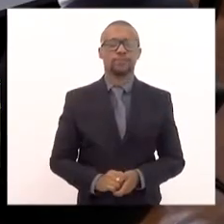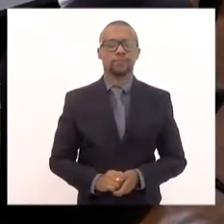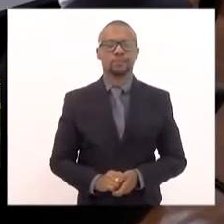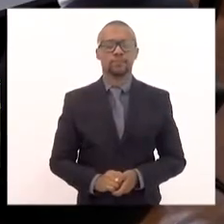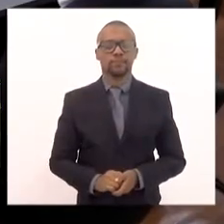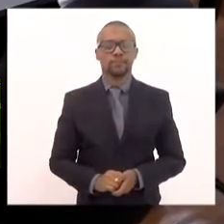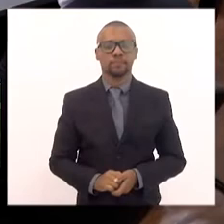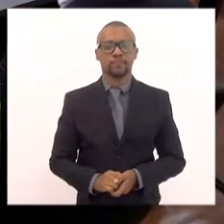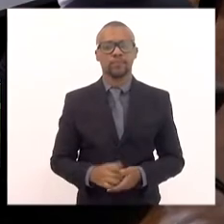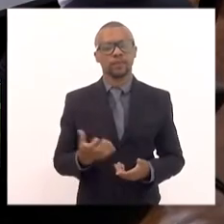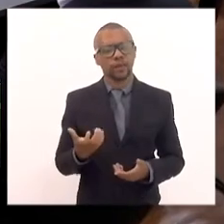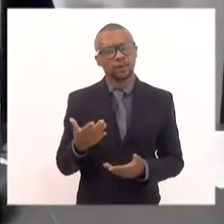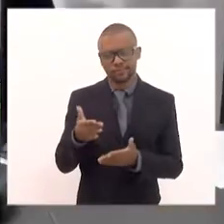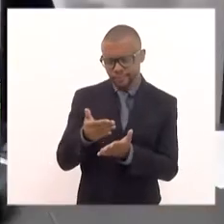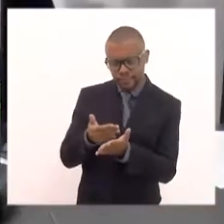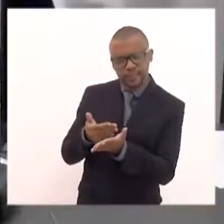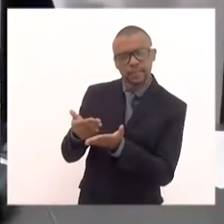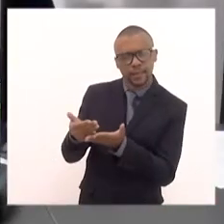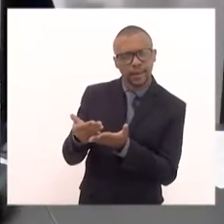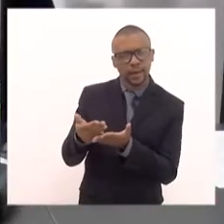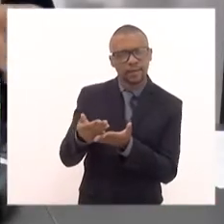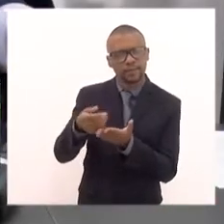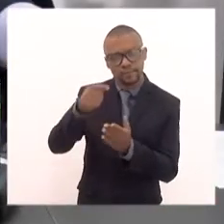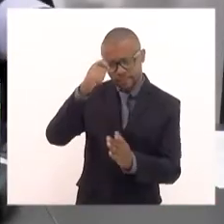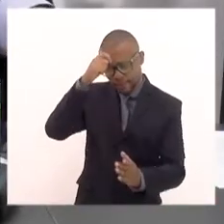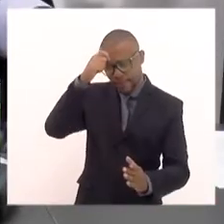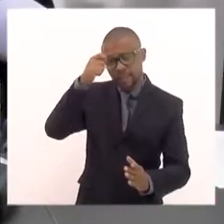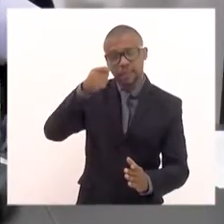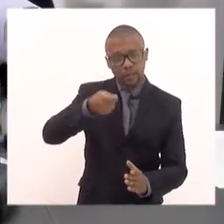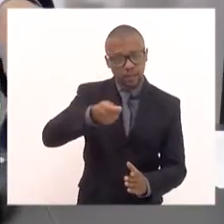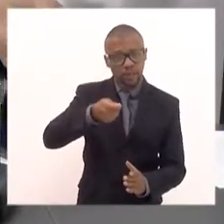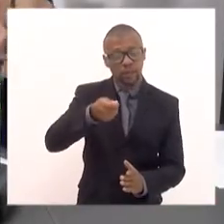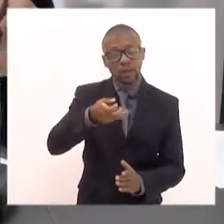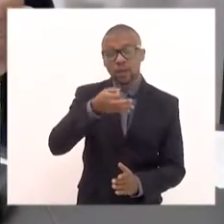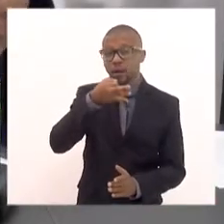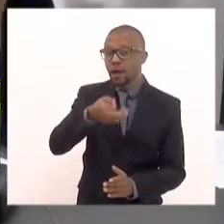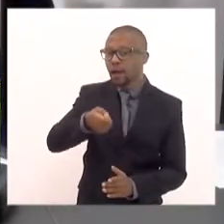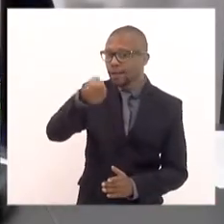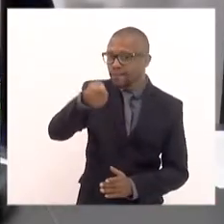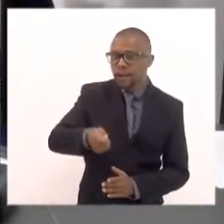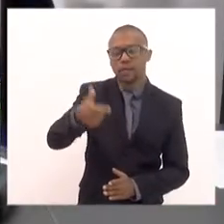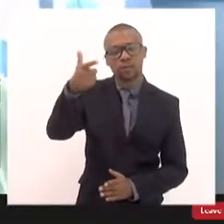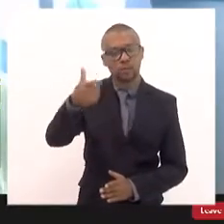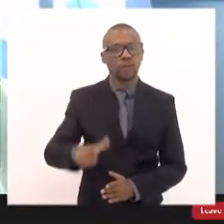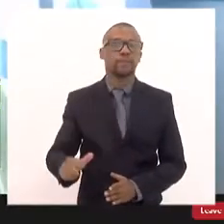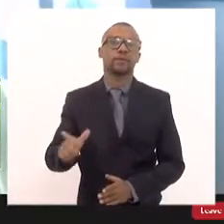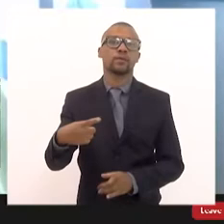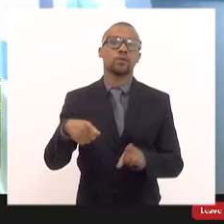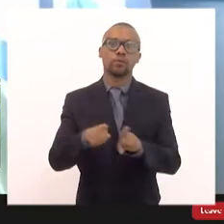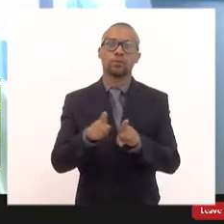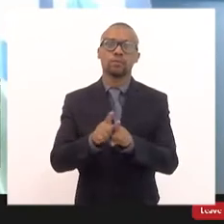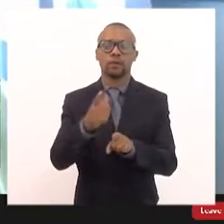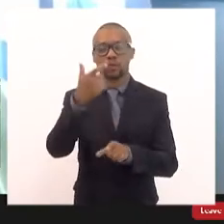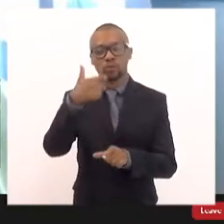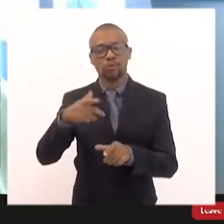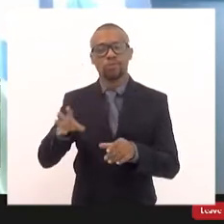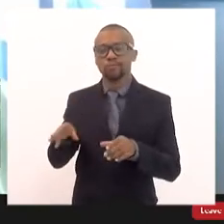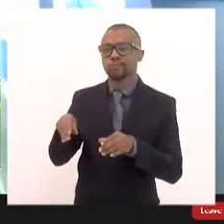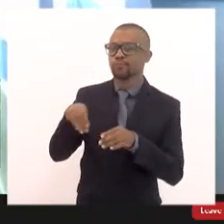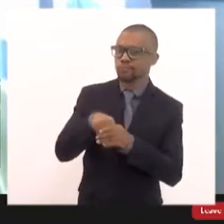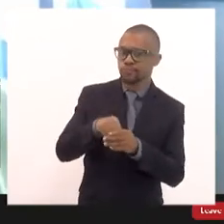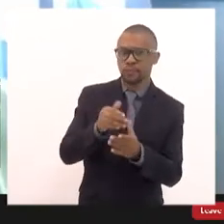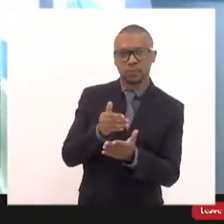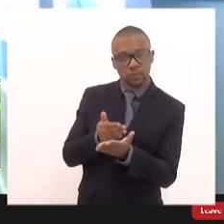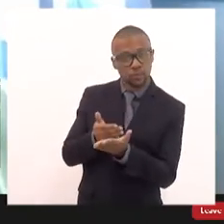Como saudação inicial, Valdec, reafirmo, eu também faço parte, desde o